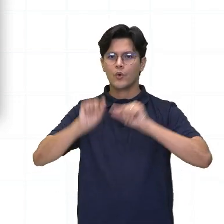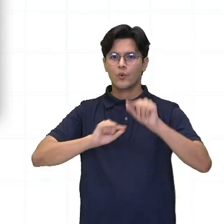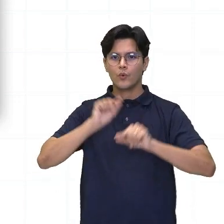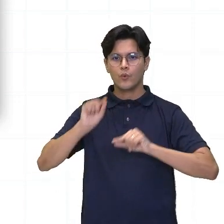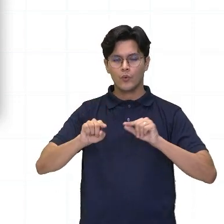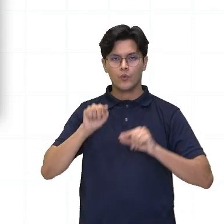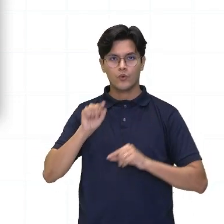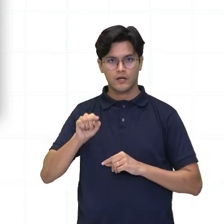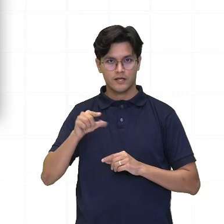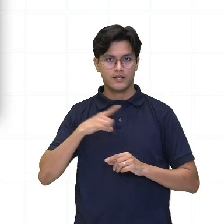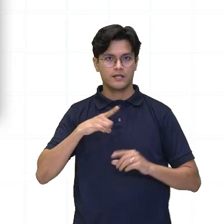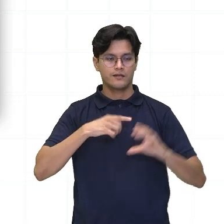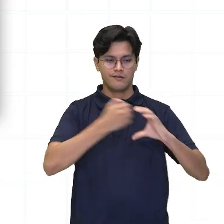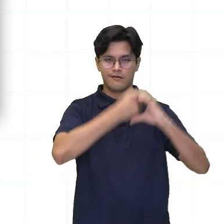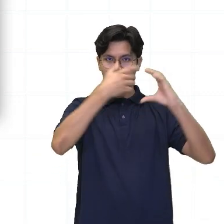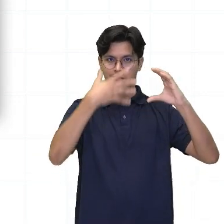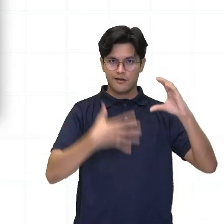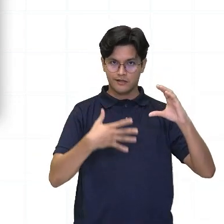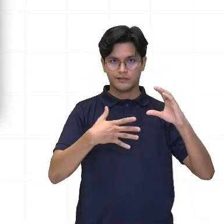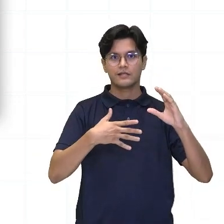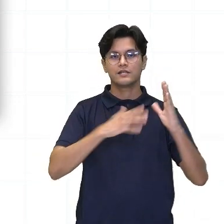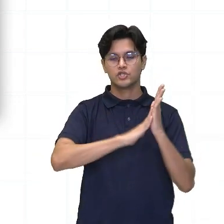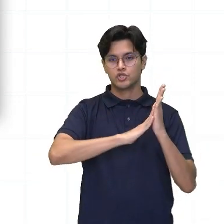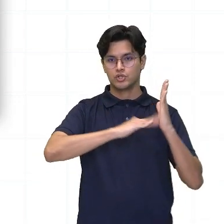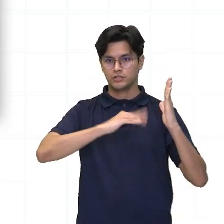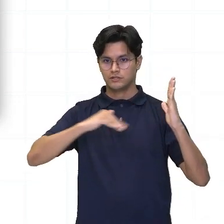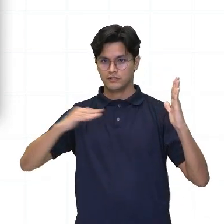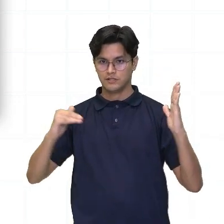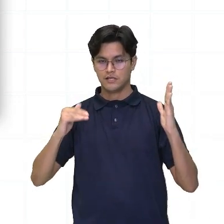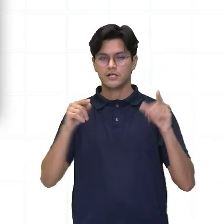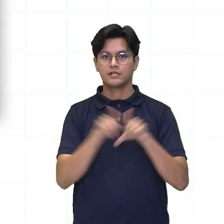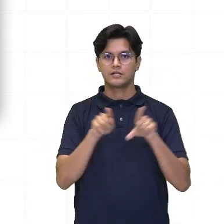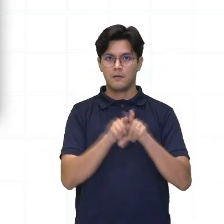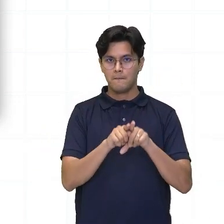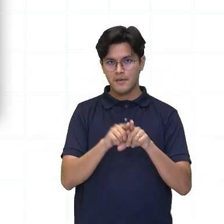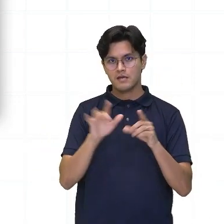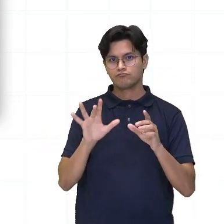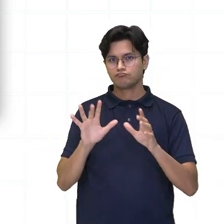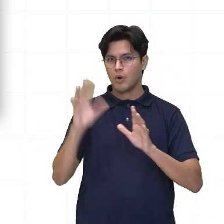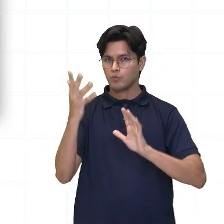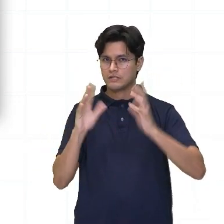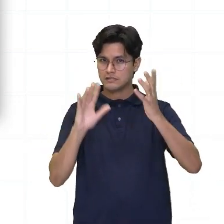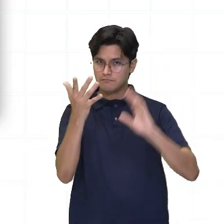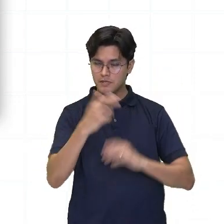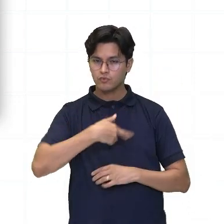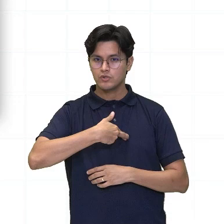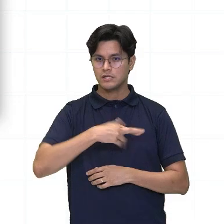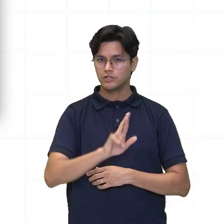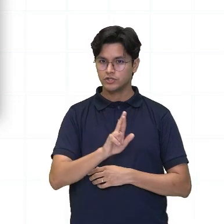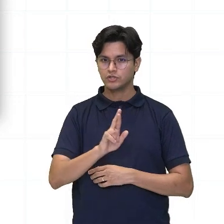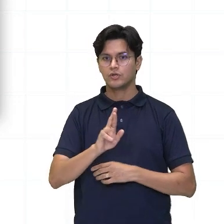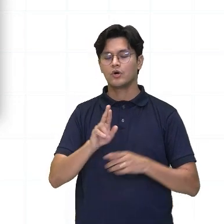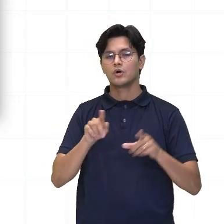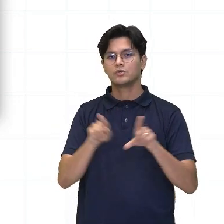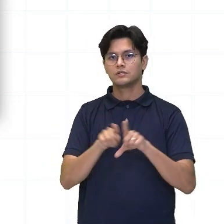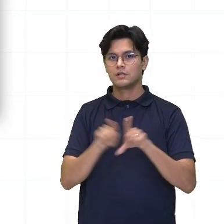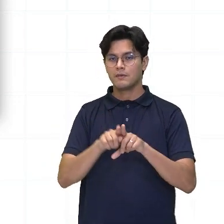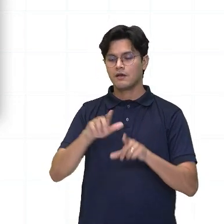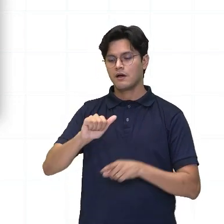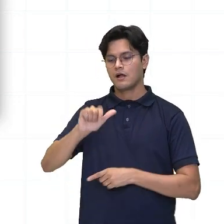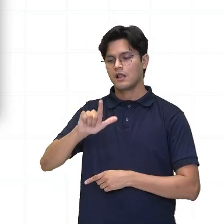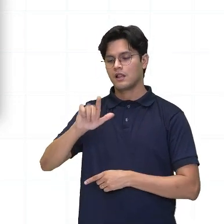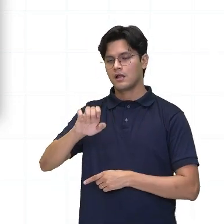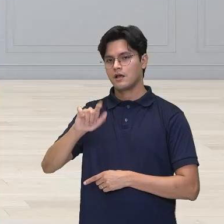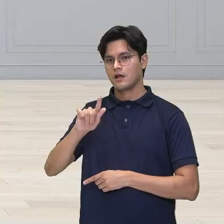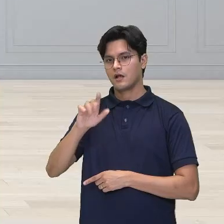vigorosas qualidades estéticas. Também pintou inúmeras cenas religiosas e alegóricas e muitos retratos. Então, aí